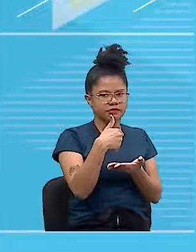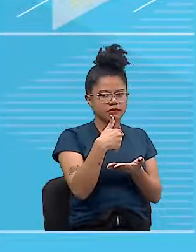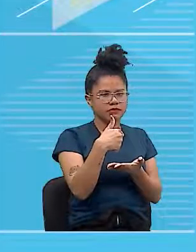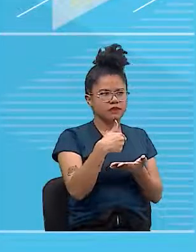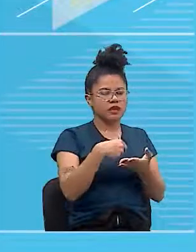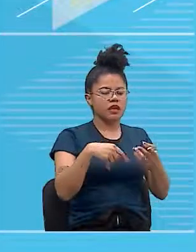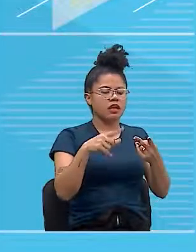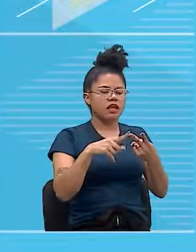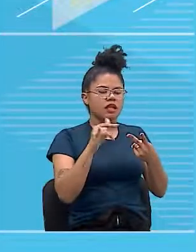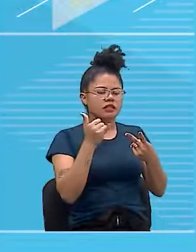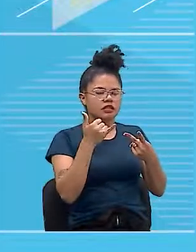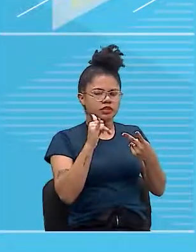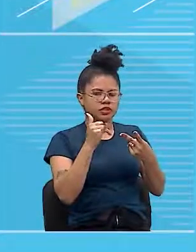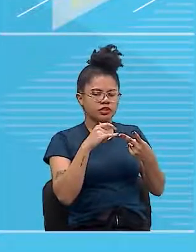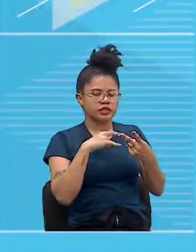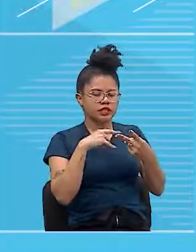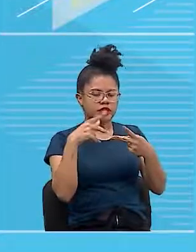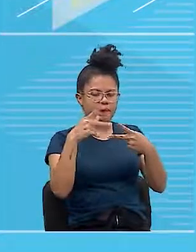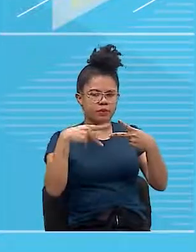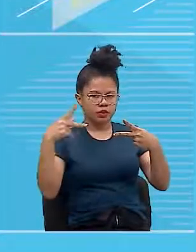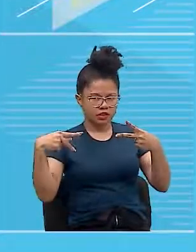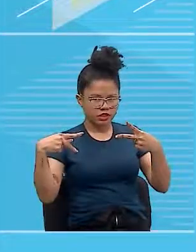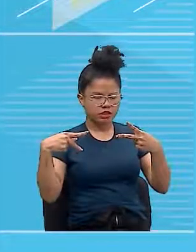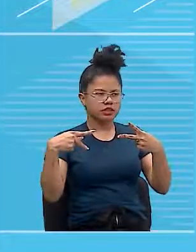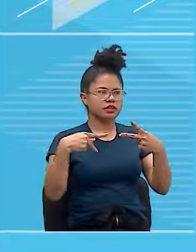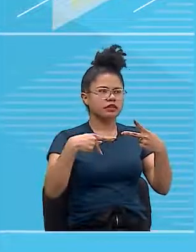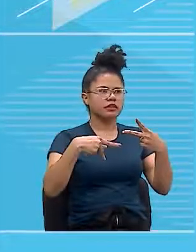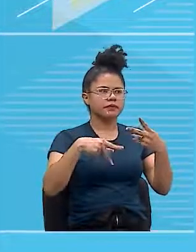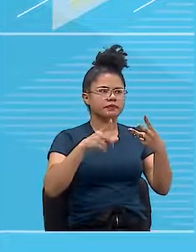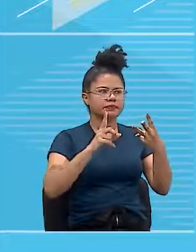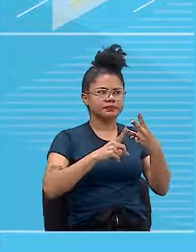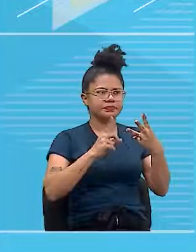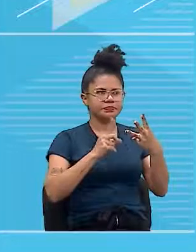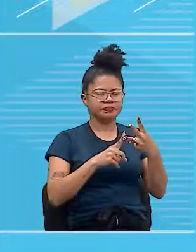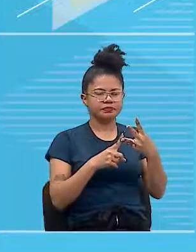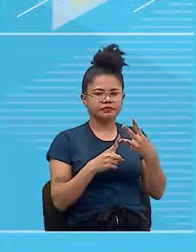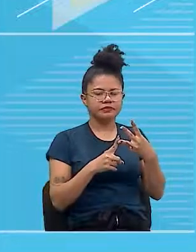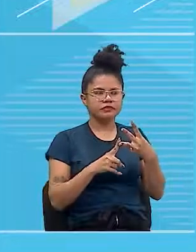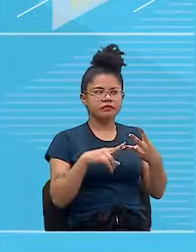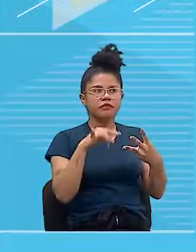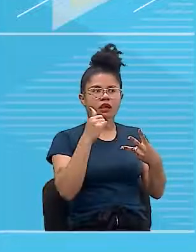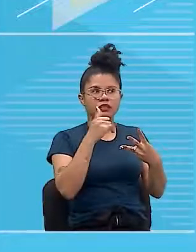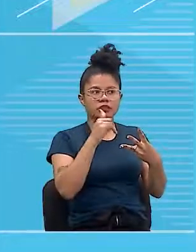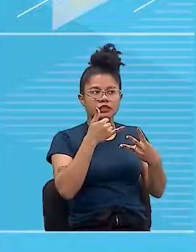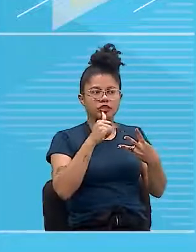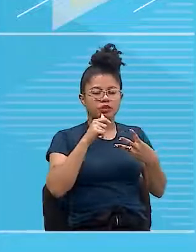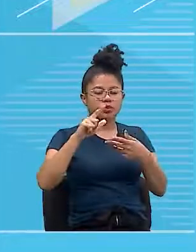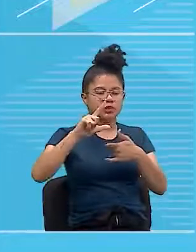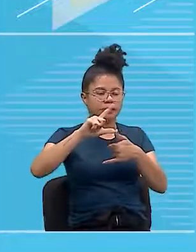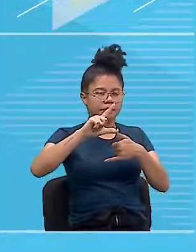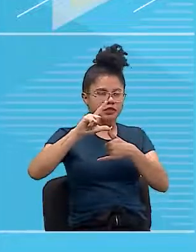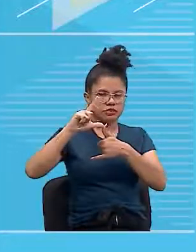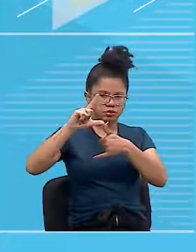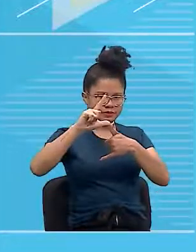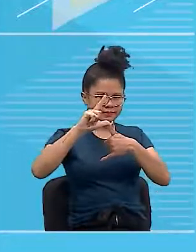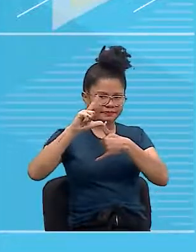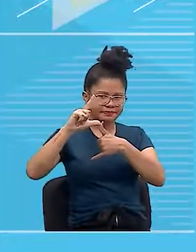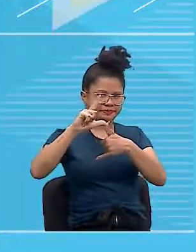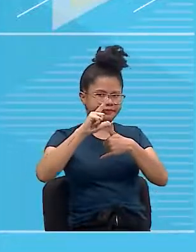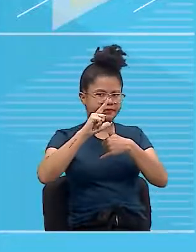é a energia que vem das proteínas Oi e a energia que vem dos